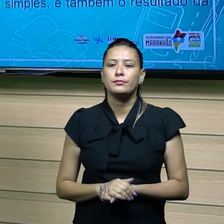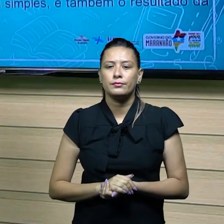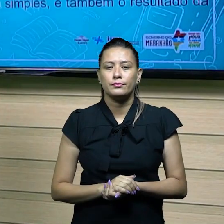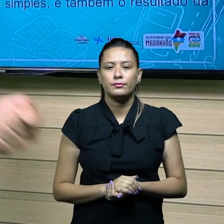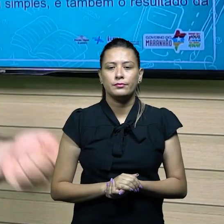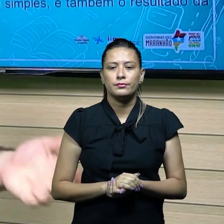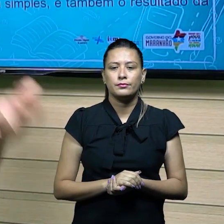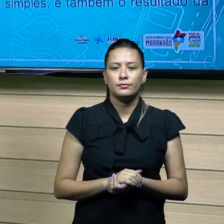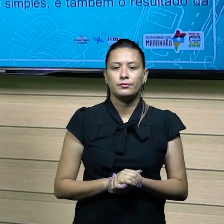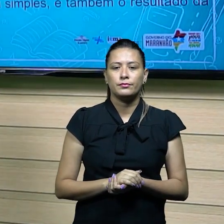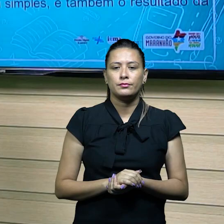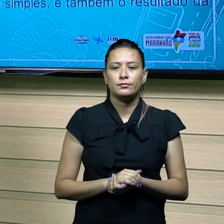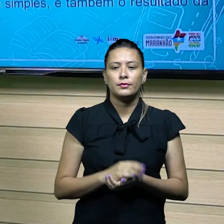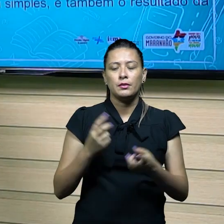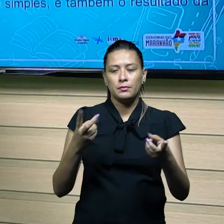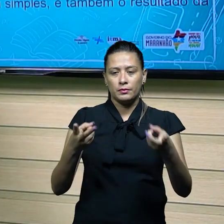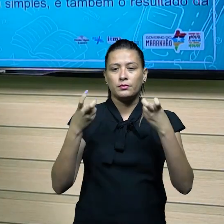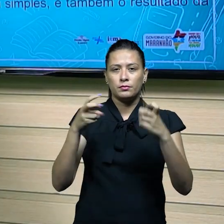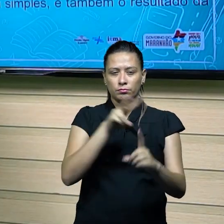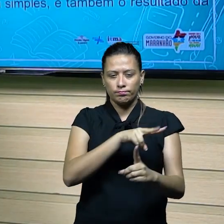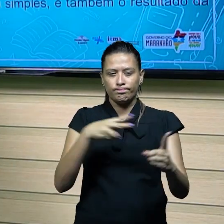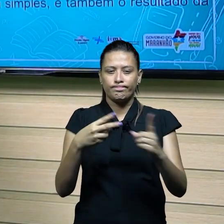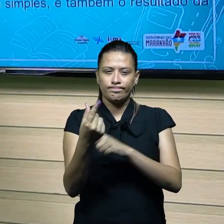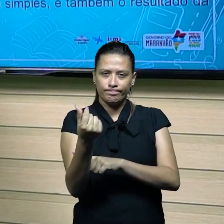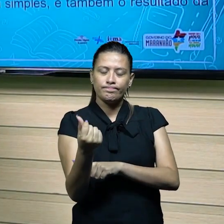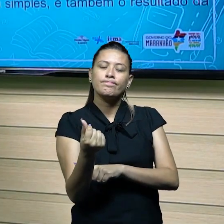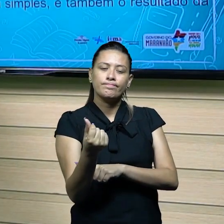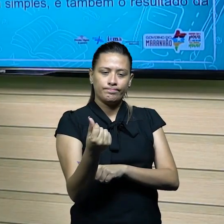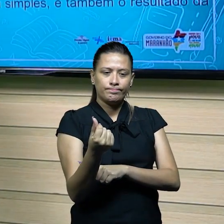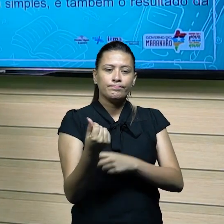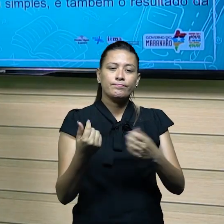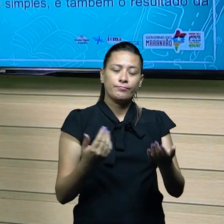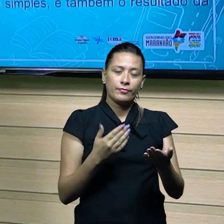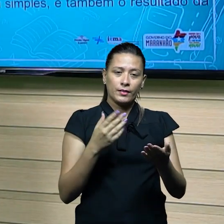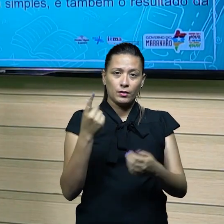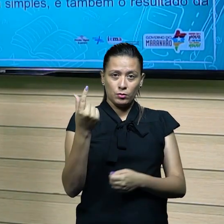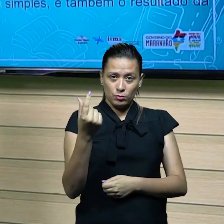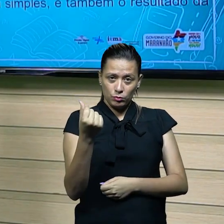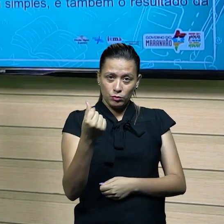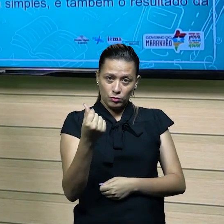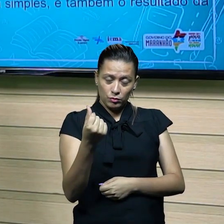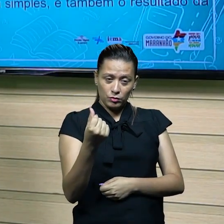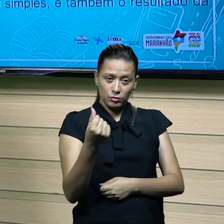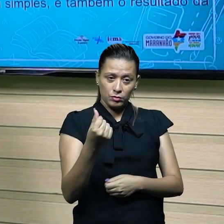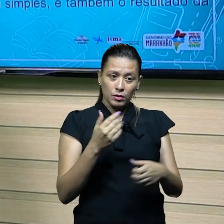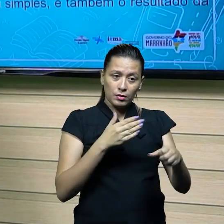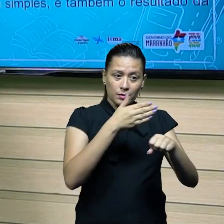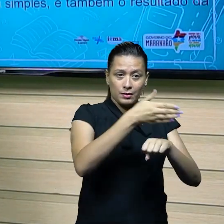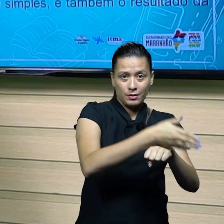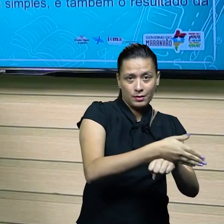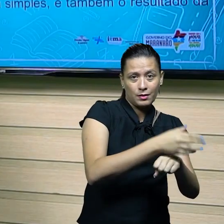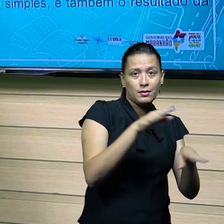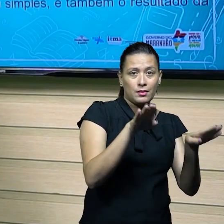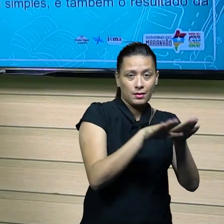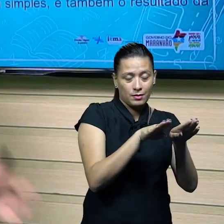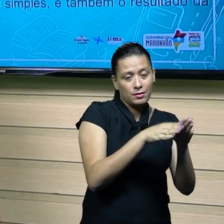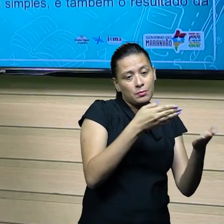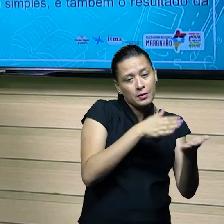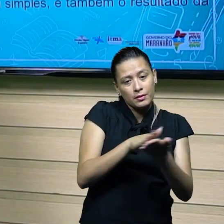seja, o valor que eu recebo, dando um valor que entra na minha empresa, e o valor que sai, o valor que eu pago para